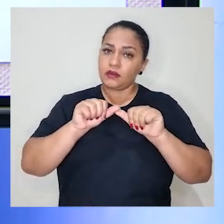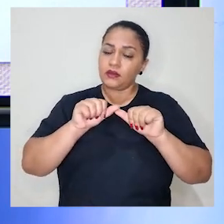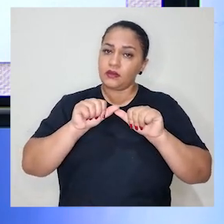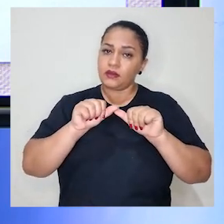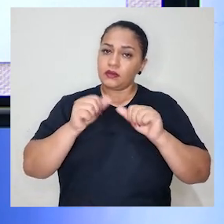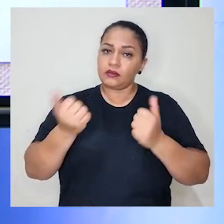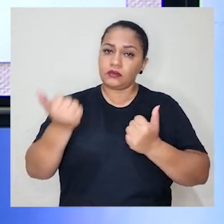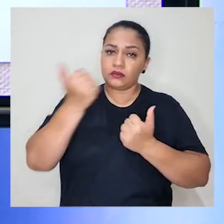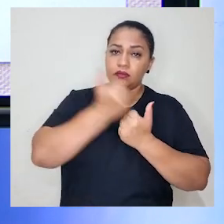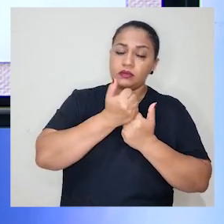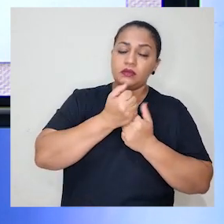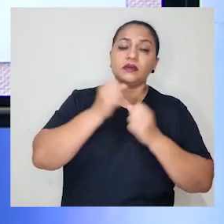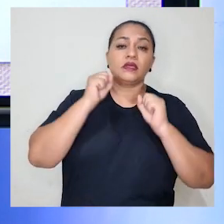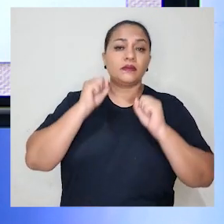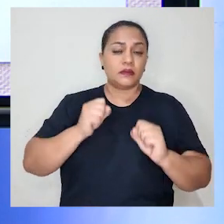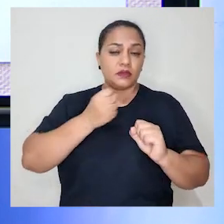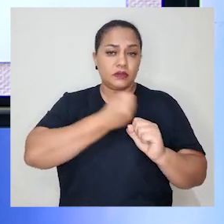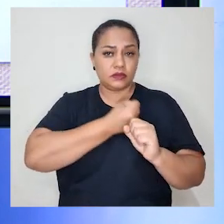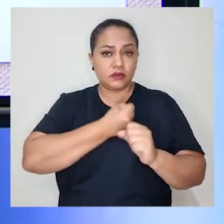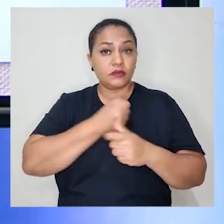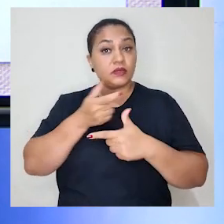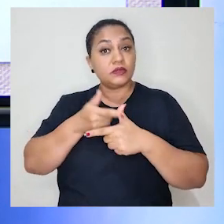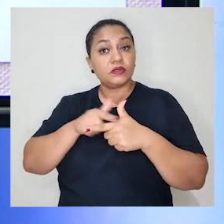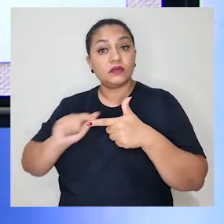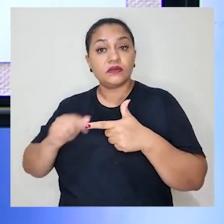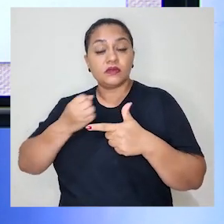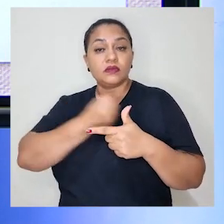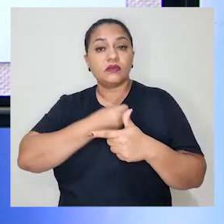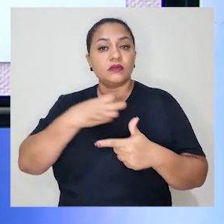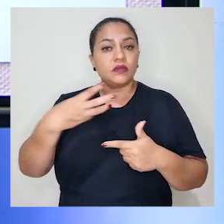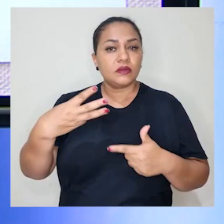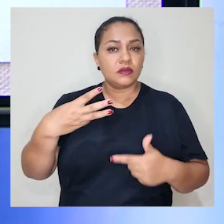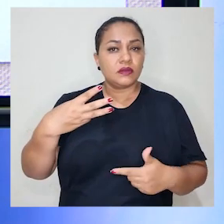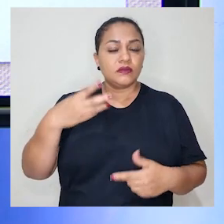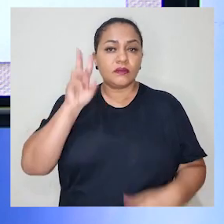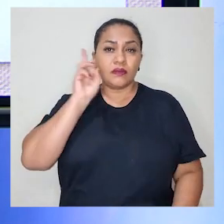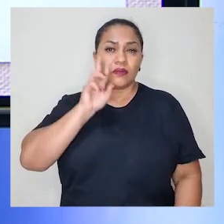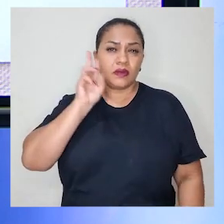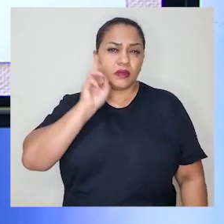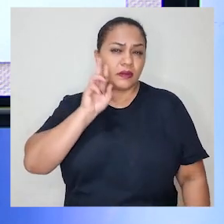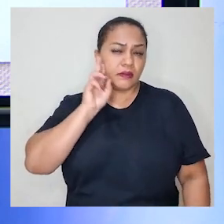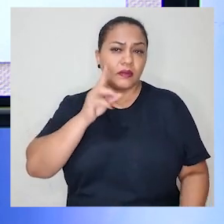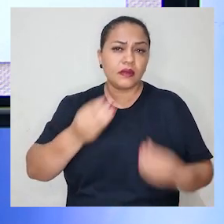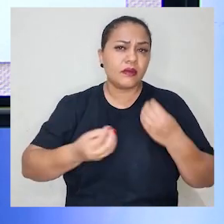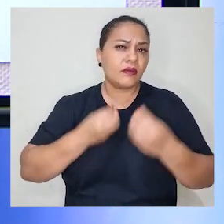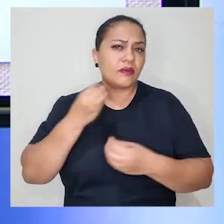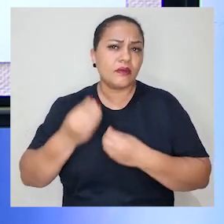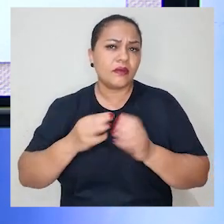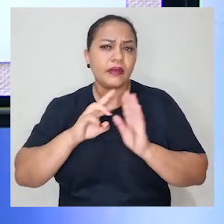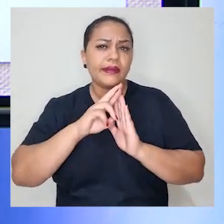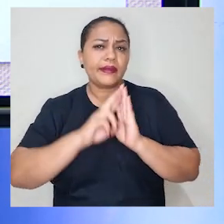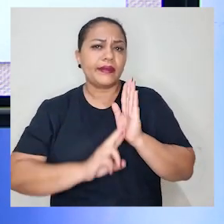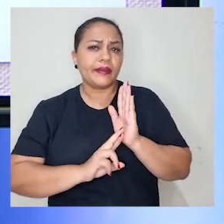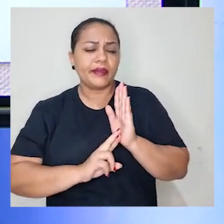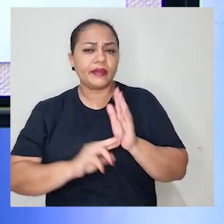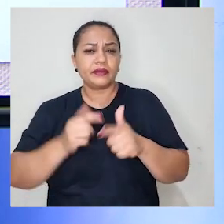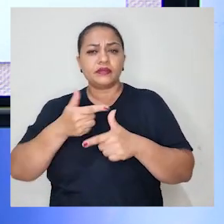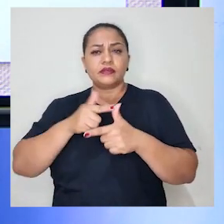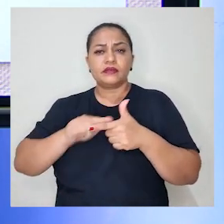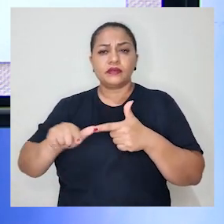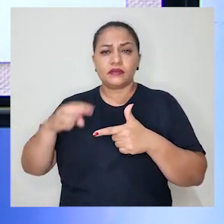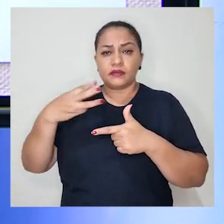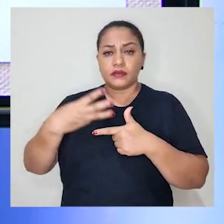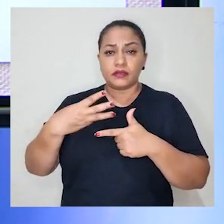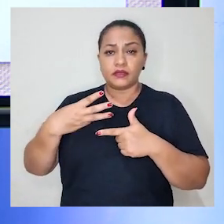que esse número seja divisível por 3? Então, vamos relembrar o critério de divisibilidade por 3. Para que um número seja divisível